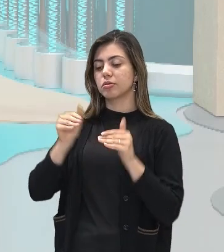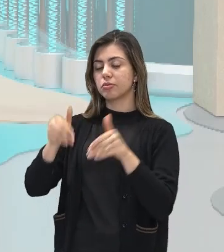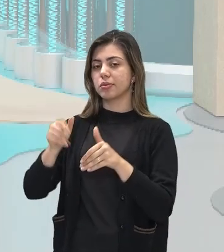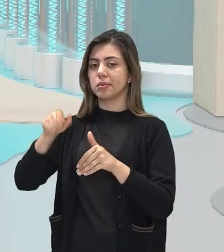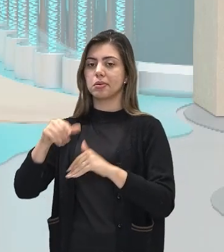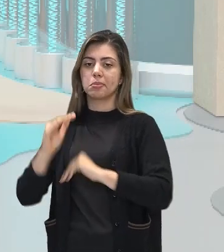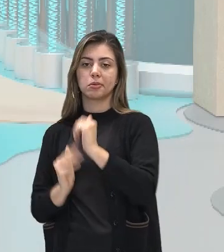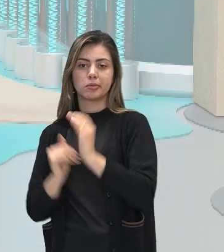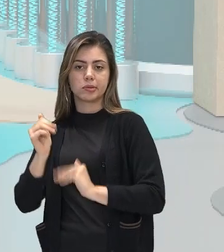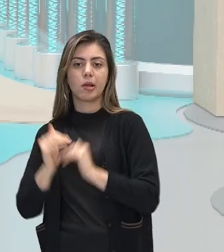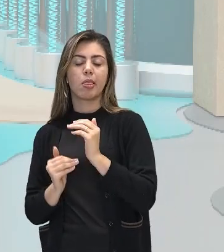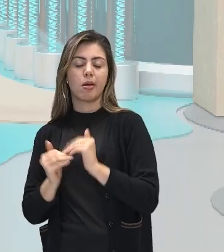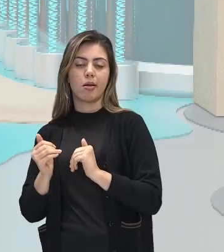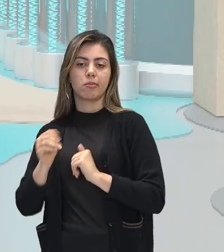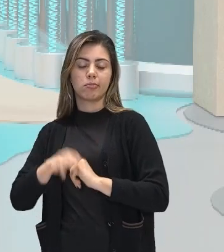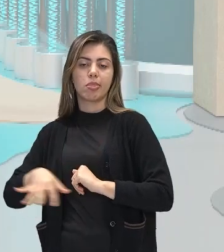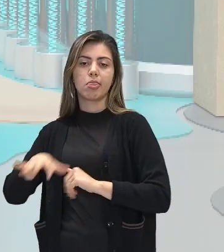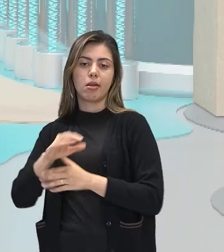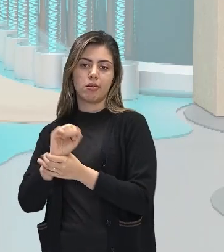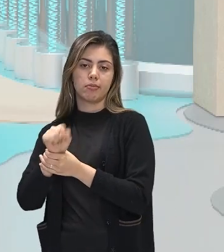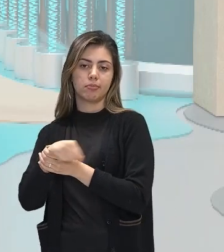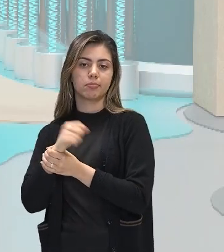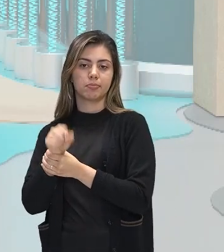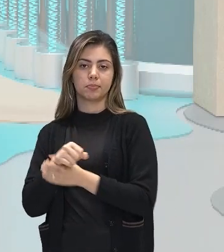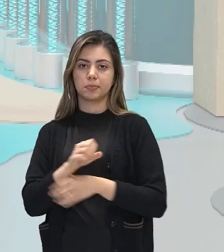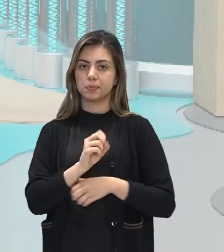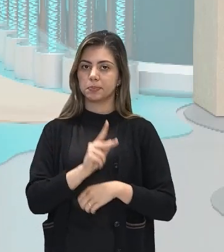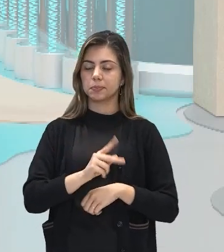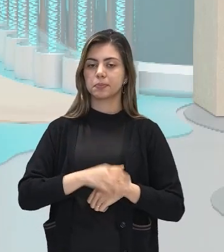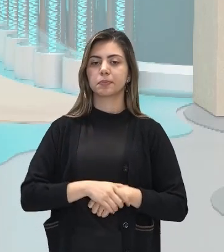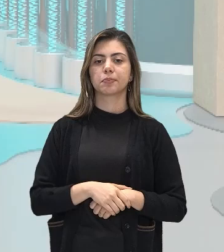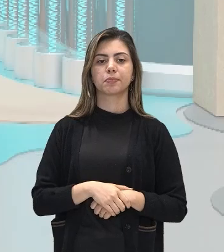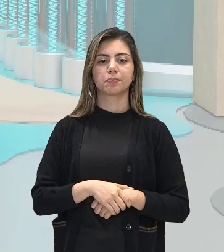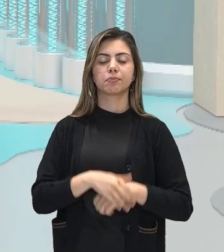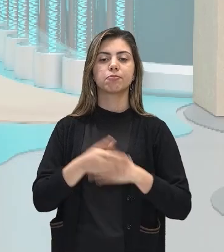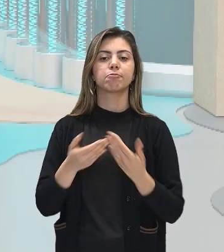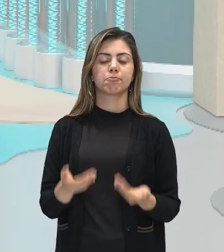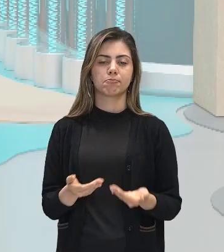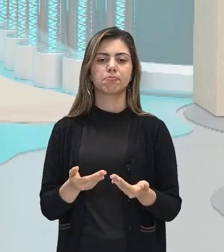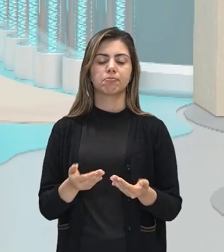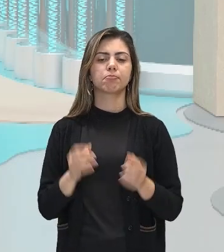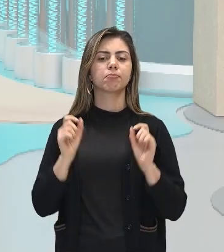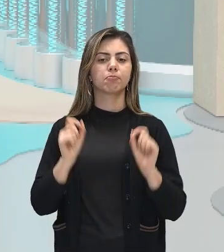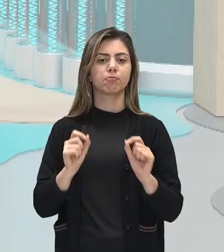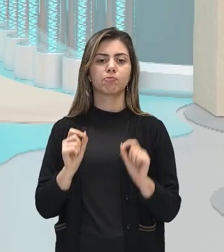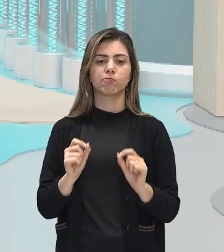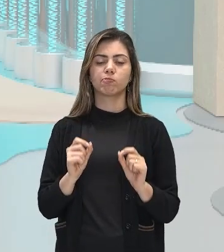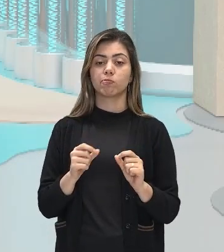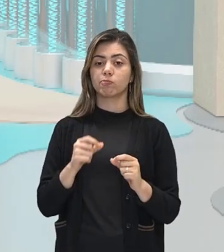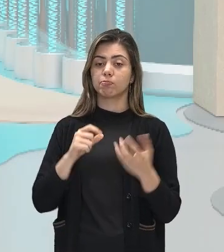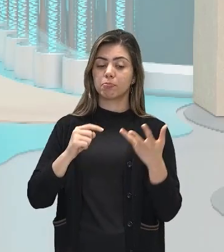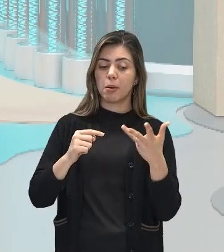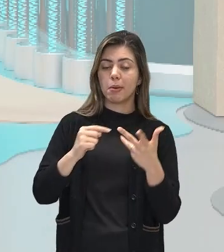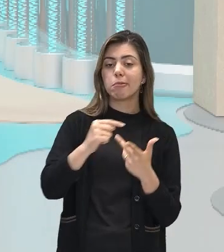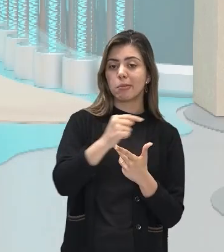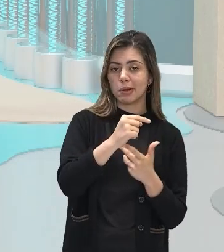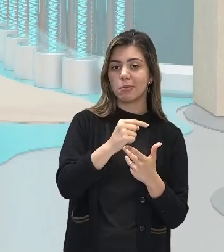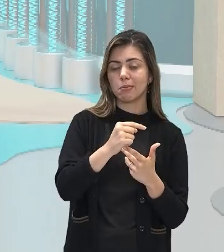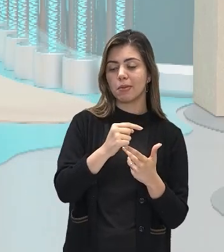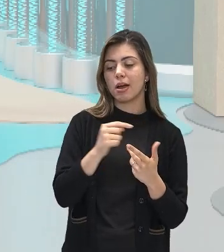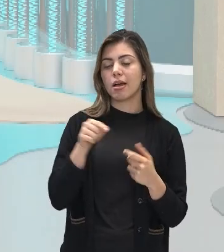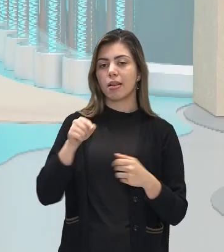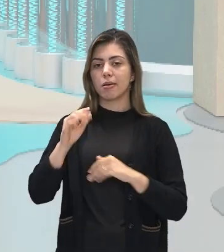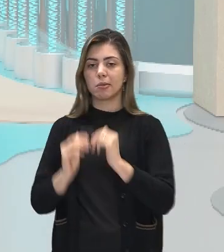esses exercícios com os pacientes, ok? Então, essas patologias que são